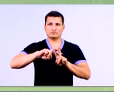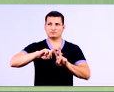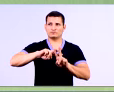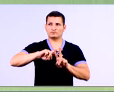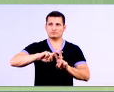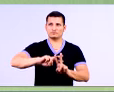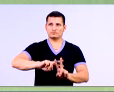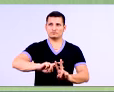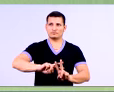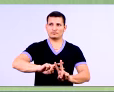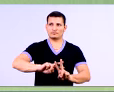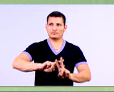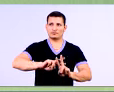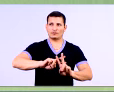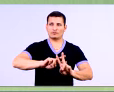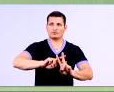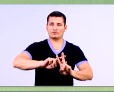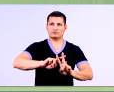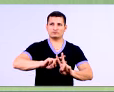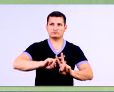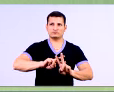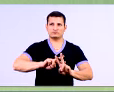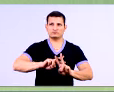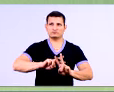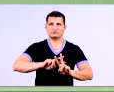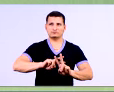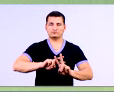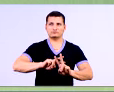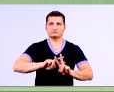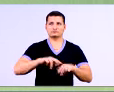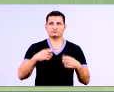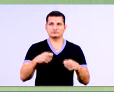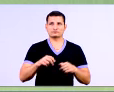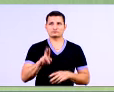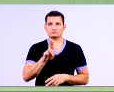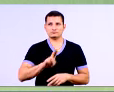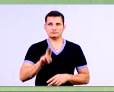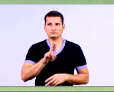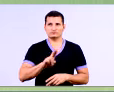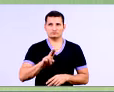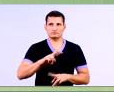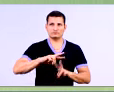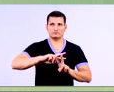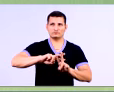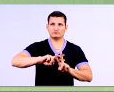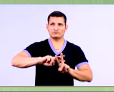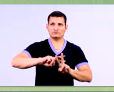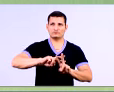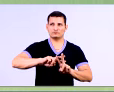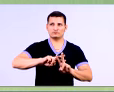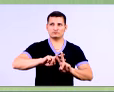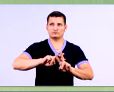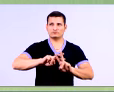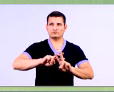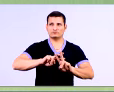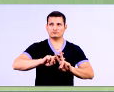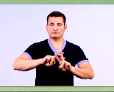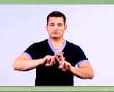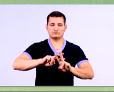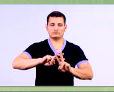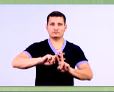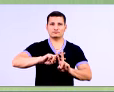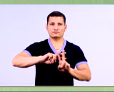algum aqui em cima. Quando é por identificação, eu possuo uma cerquilha, ou um sharp